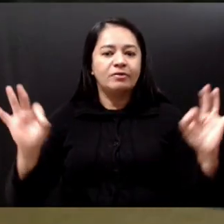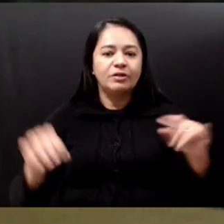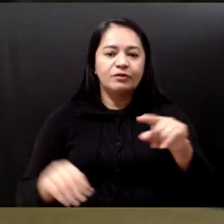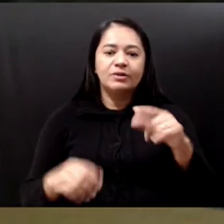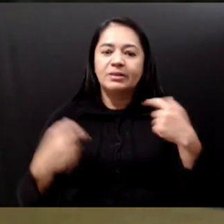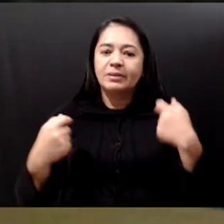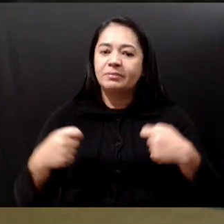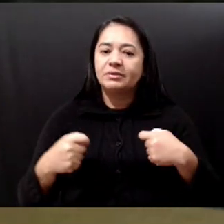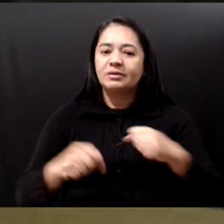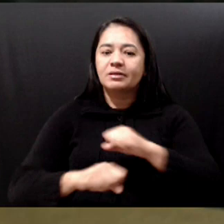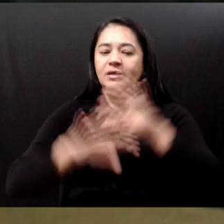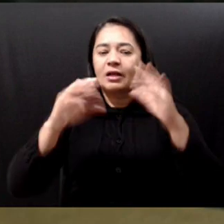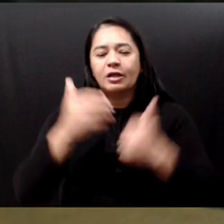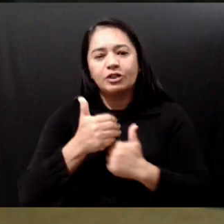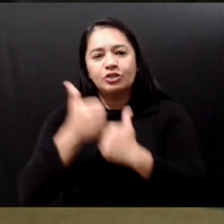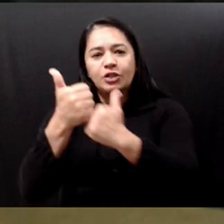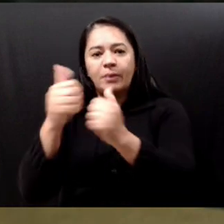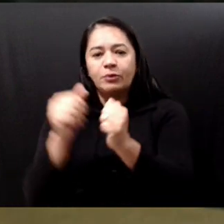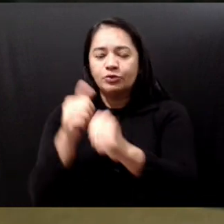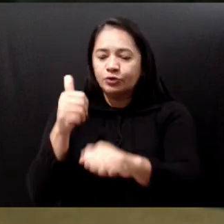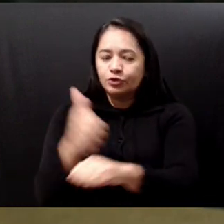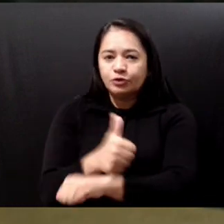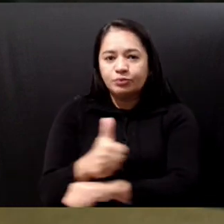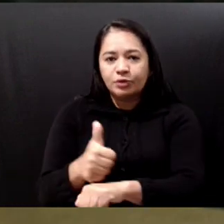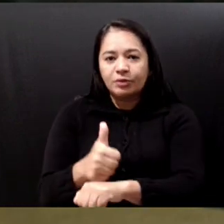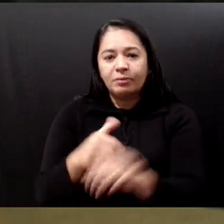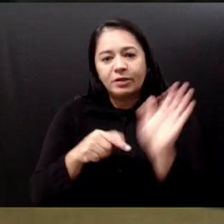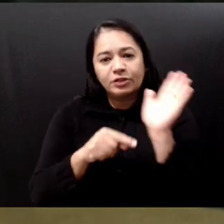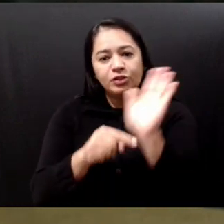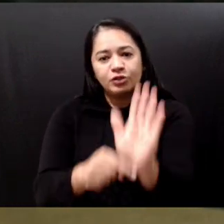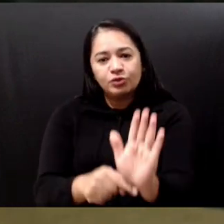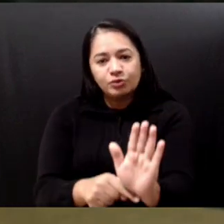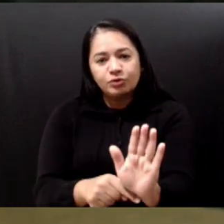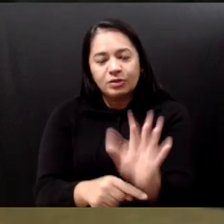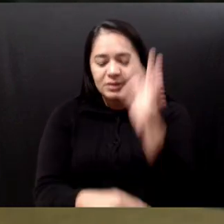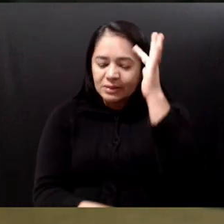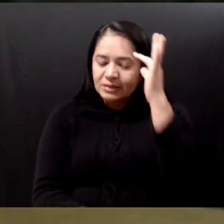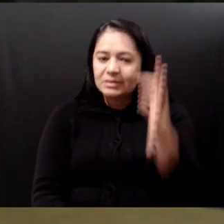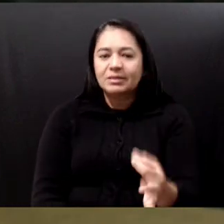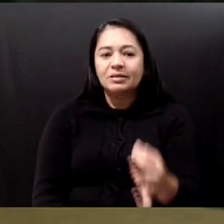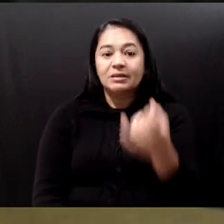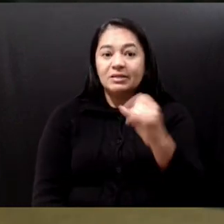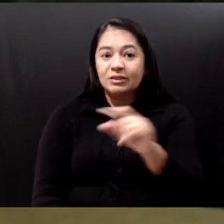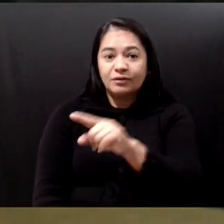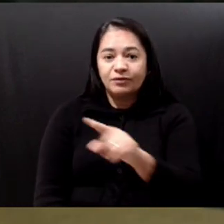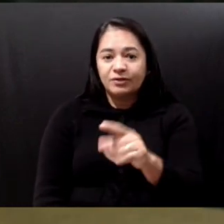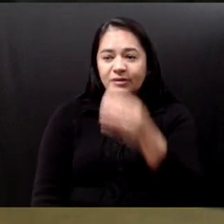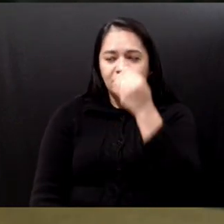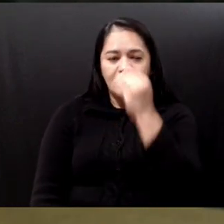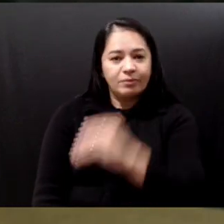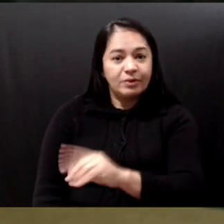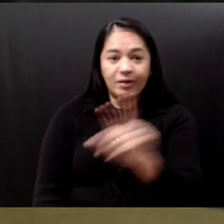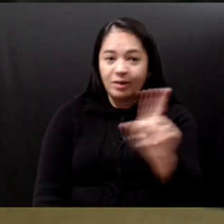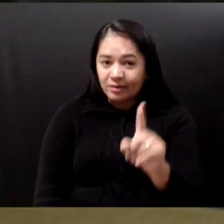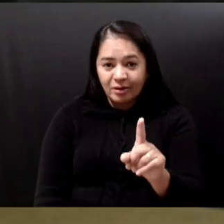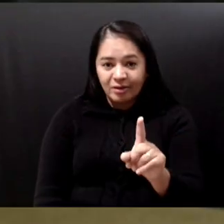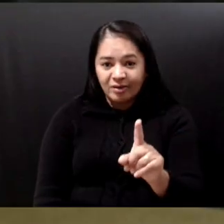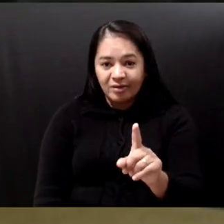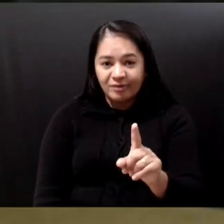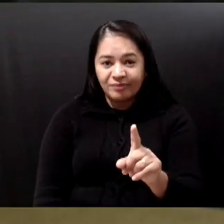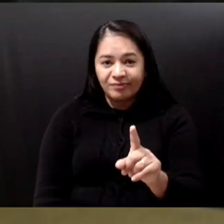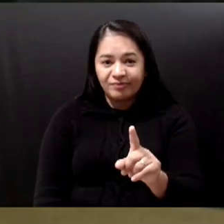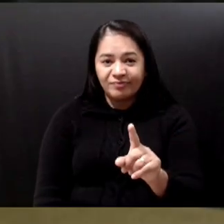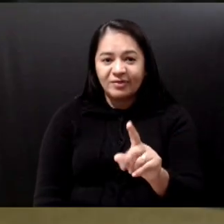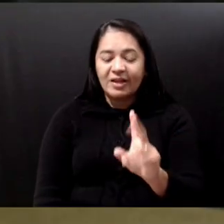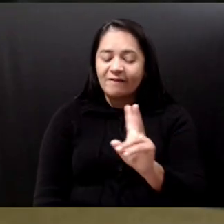de profissionais para te ajudar e, com certeza, se você não desistir nem na primeira, nem na segunda, nem na terceira, vai